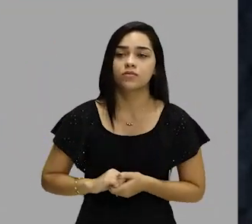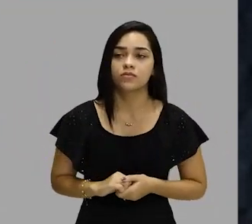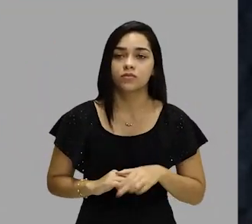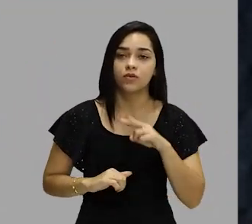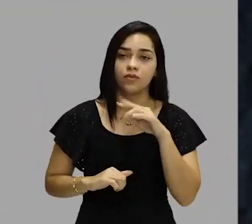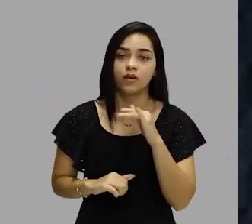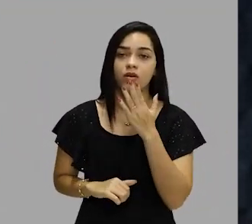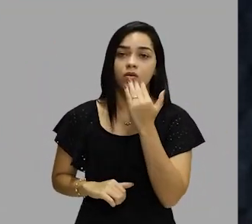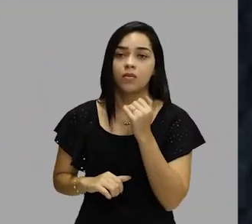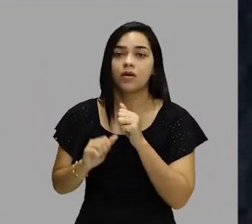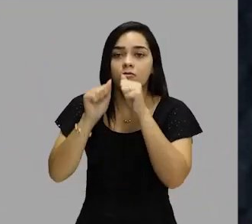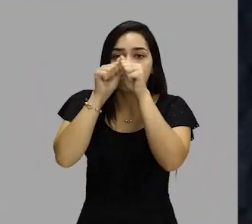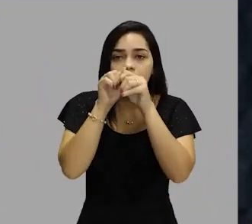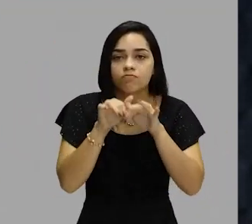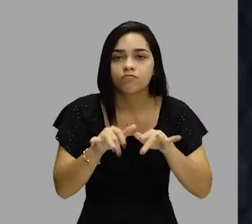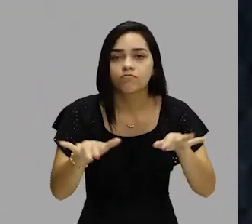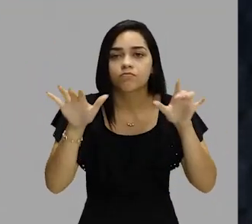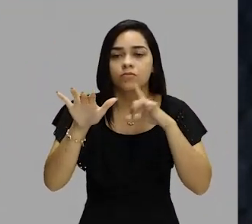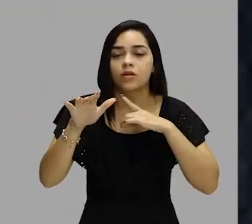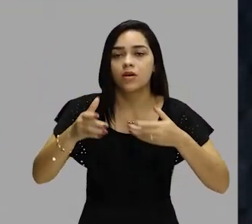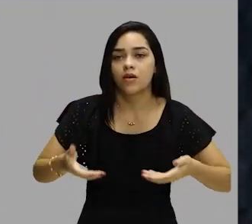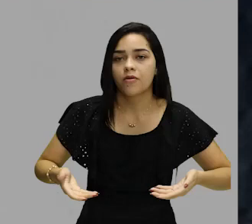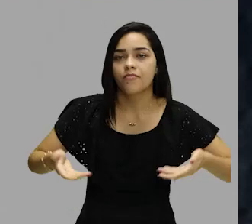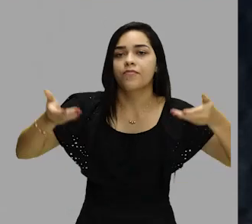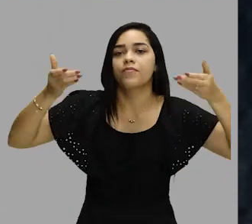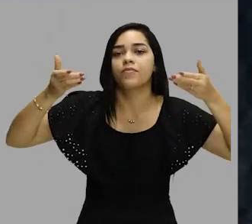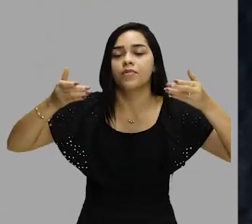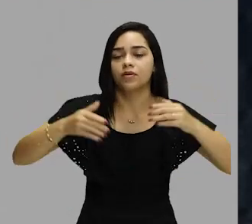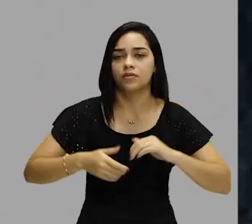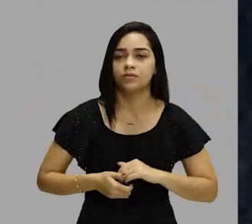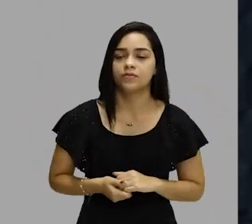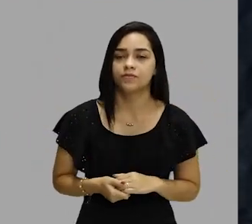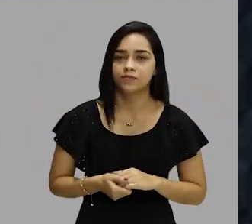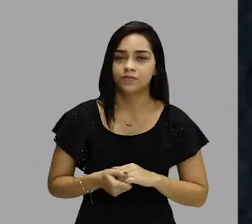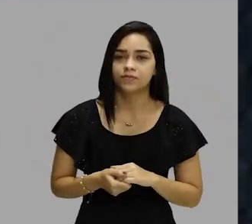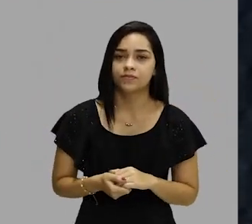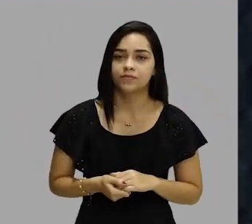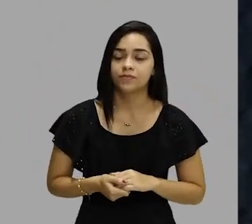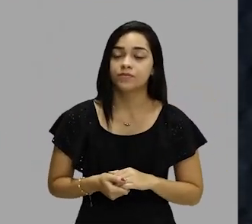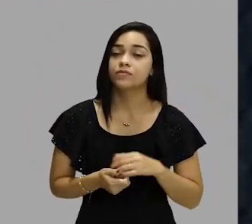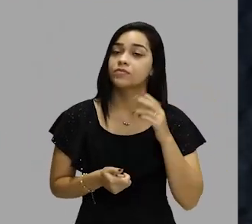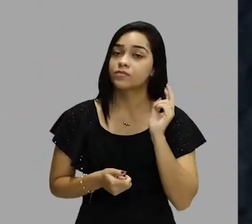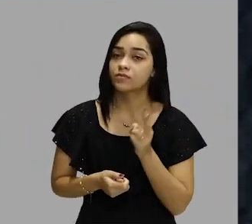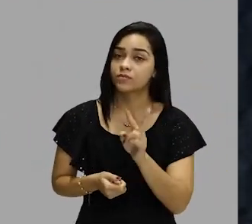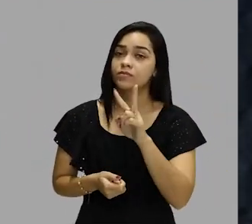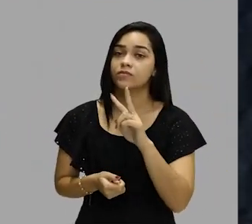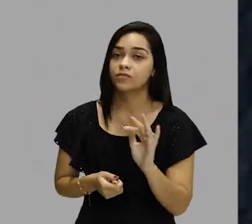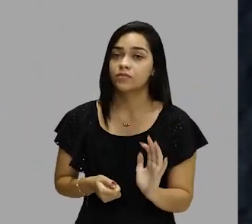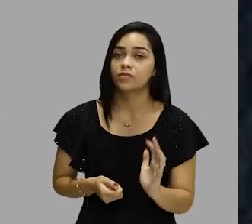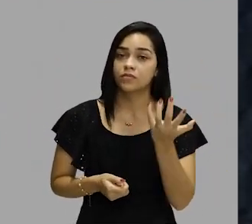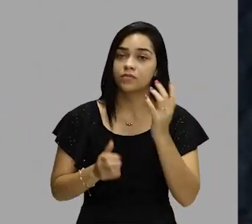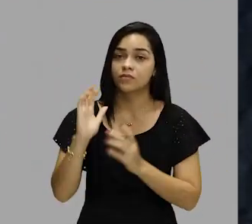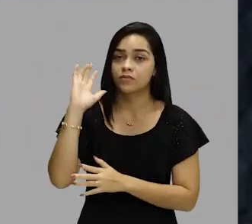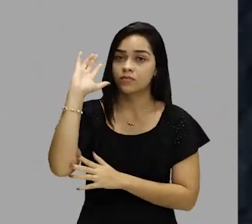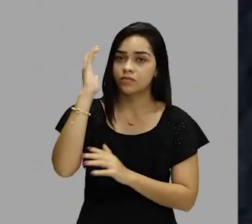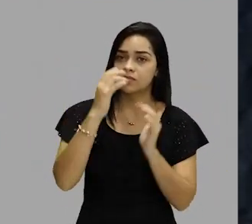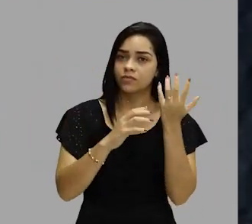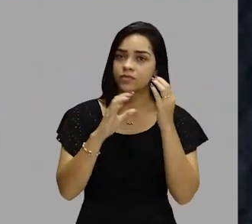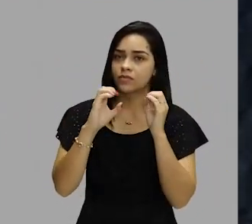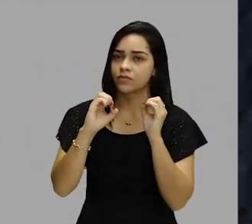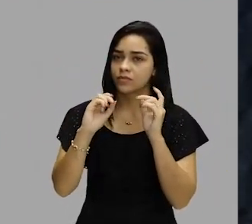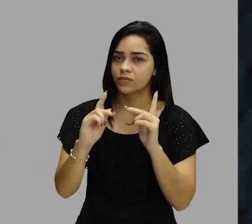eles começam a se reproduzir, aumenta a população de predadores. Então, sempre isso vai acontecer na natureza,